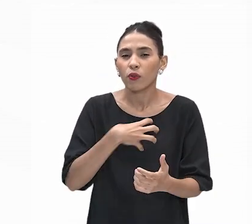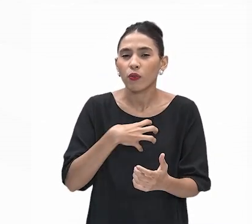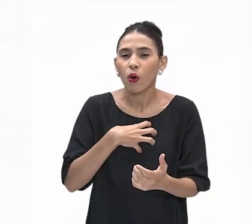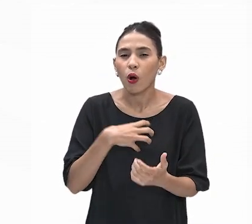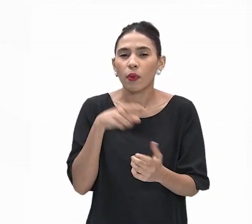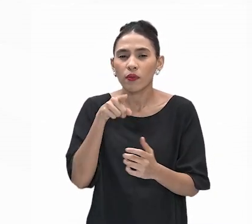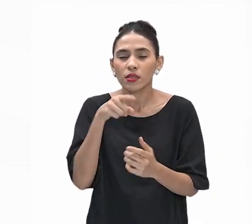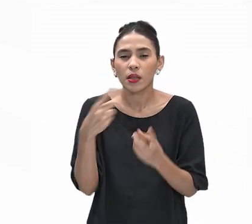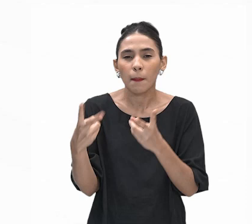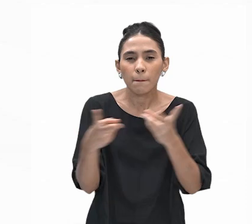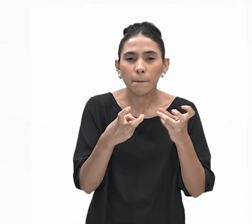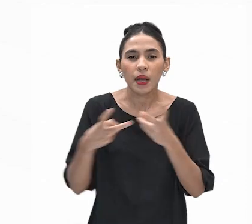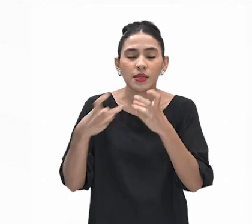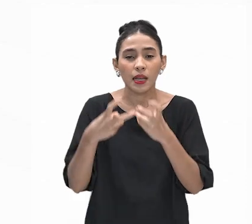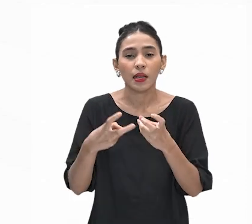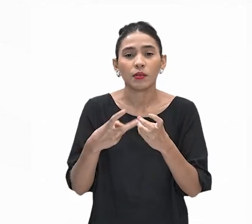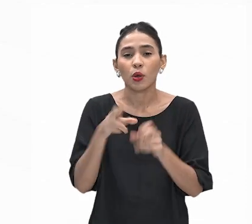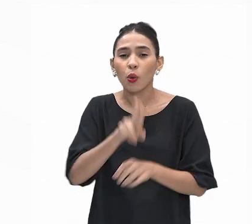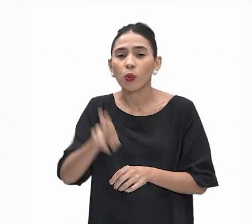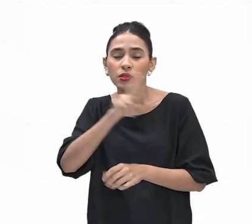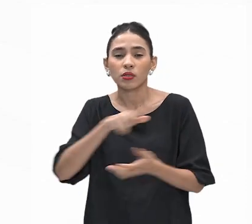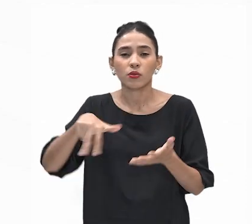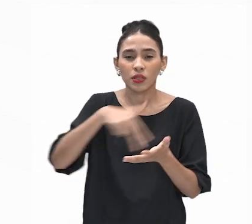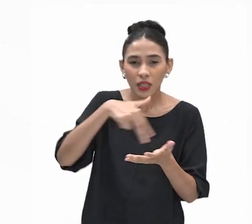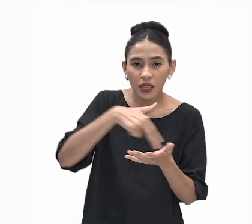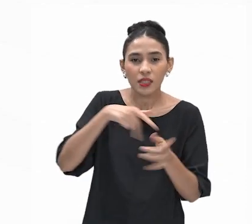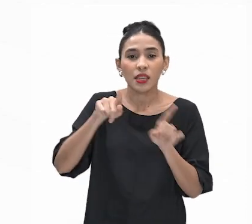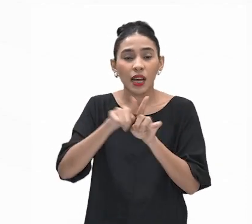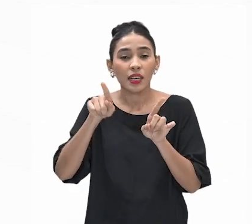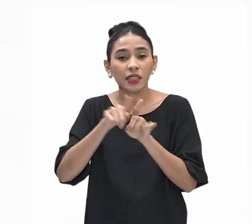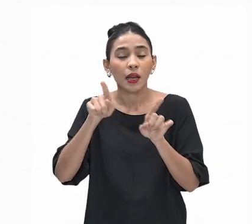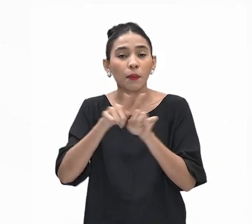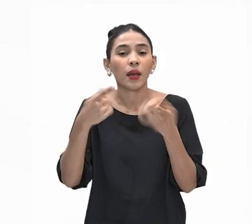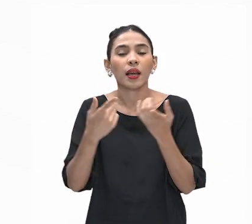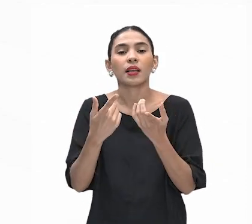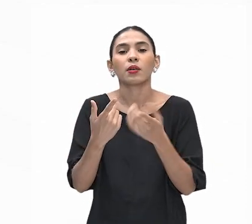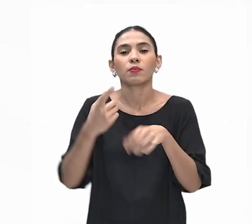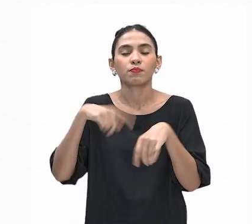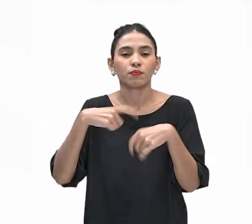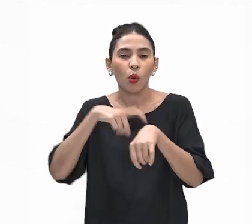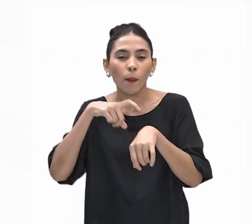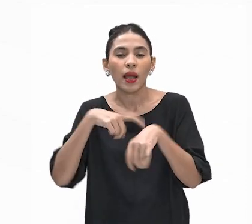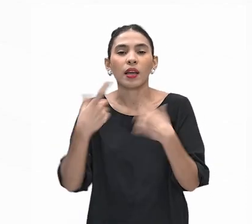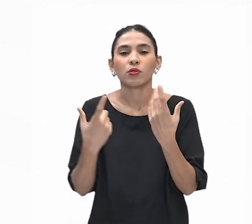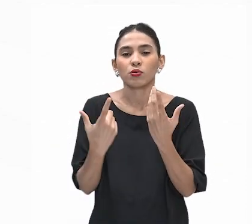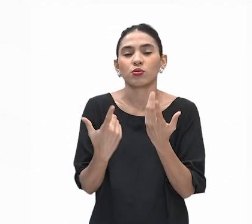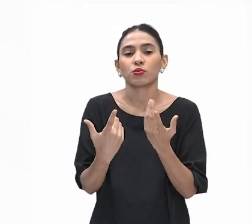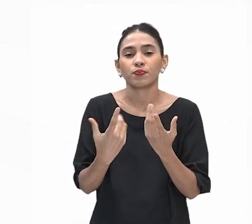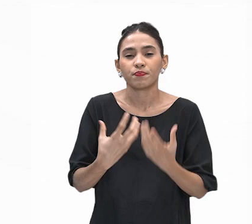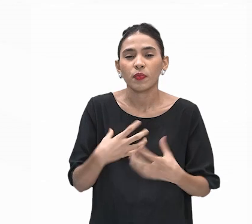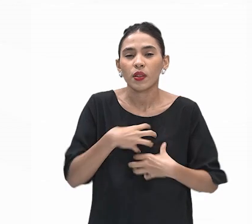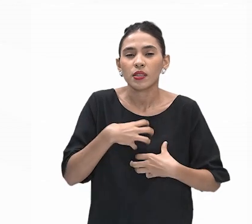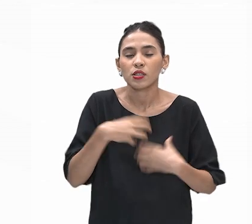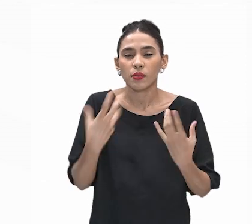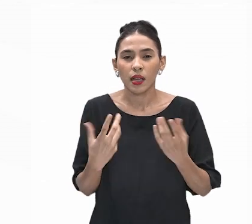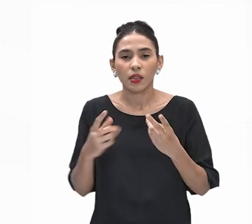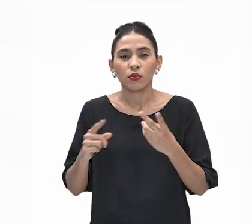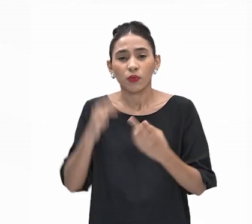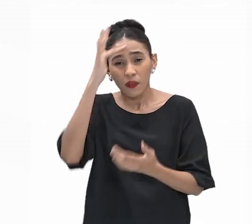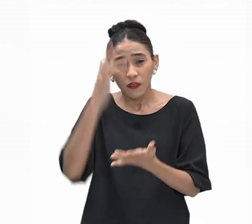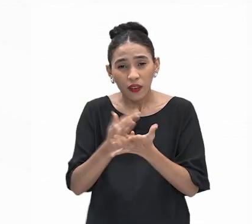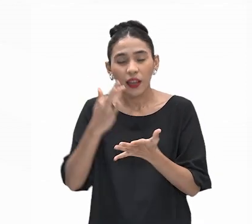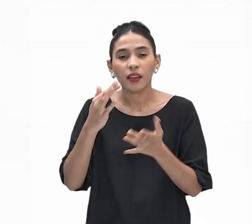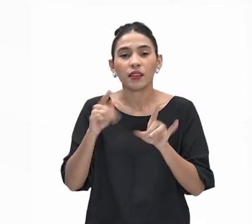danças e rituais, o homem primitivo já fazia teatro para expressar seus sentimentos, sua fé e para